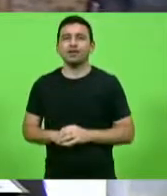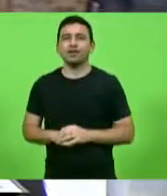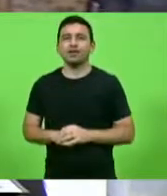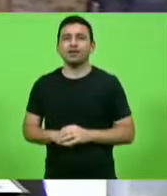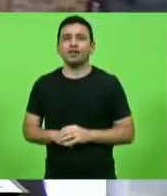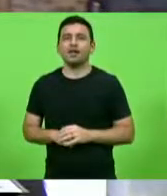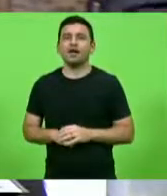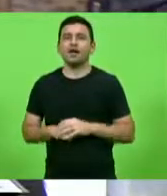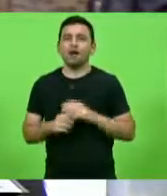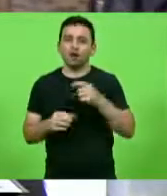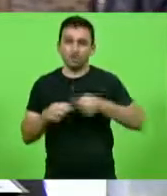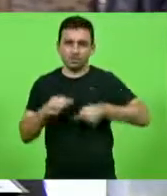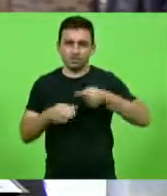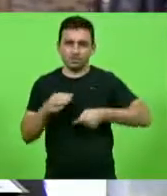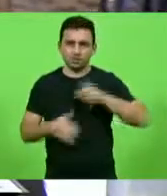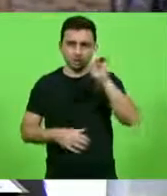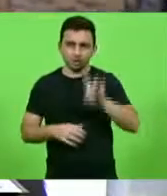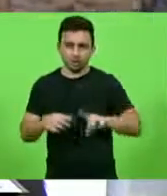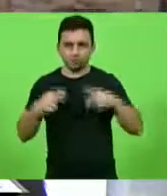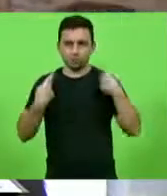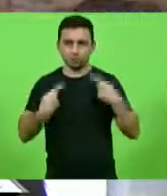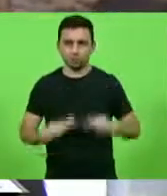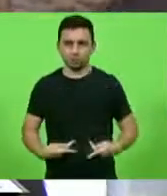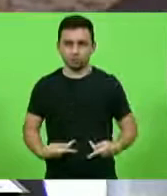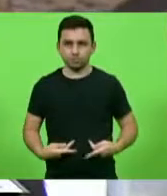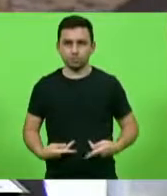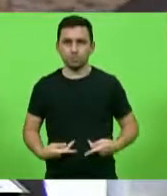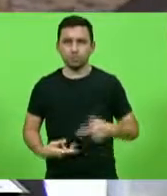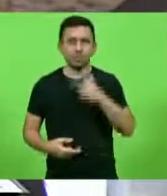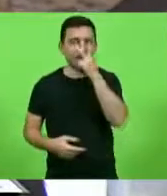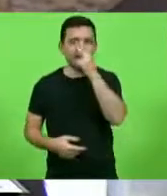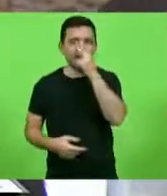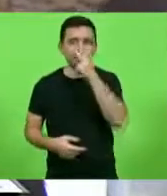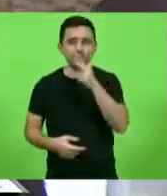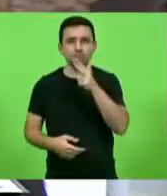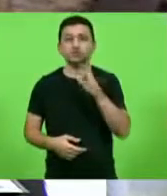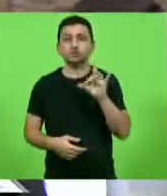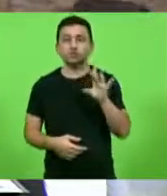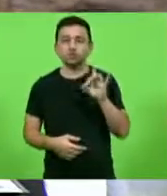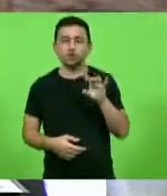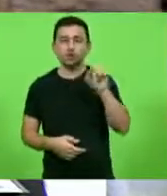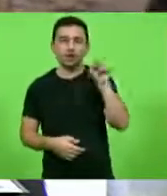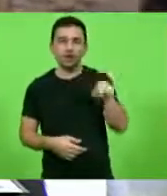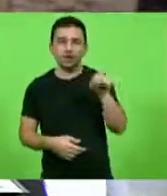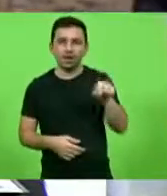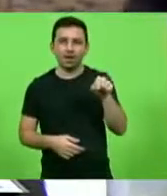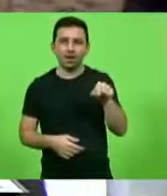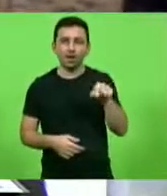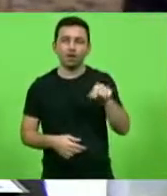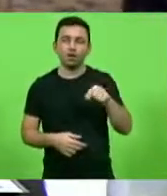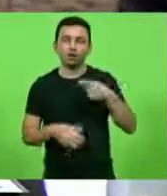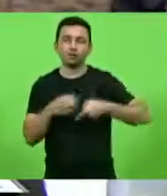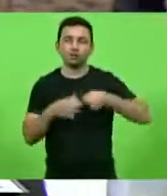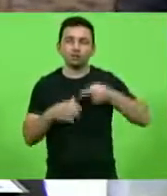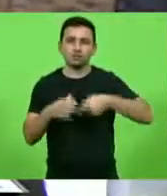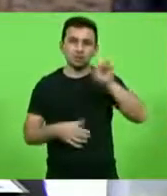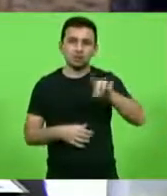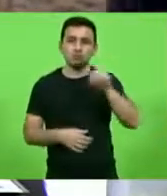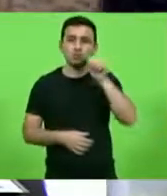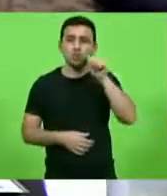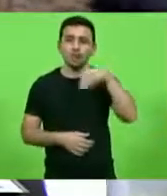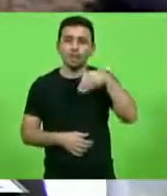Comissão dos Direitos Humanos, que mais parece a Comissão dos Direitos da Marielle Franco, Só semana passada, 4